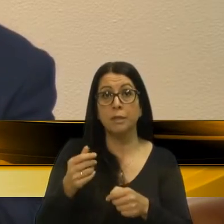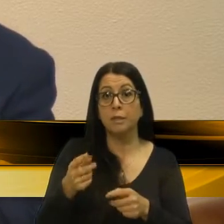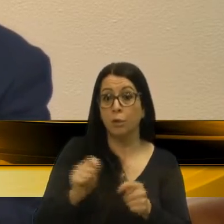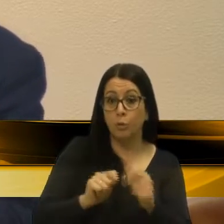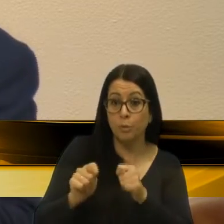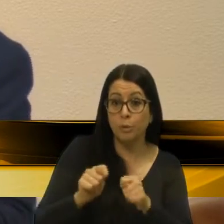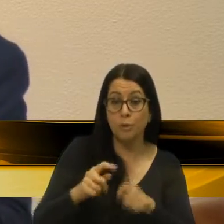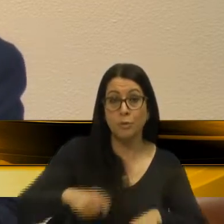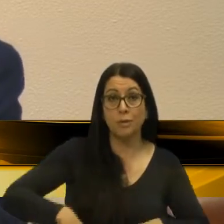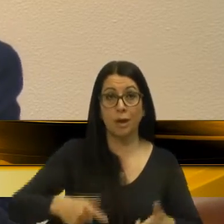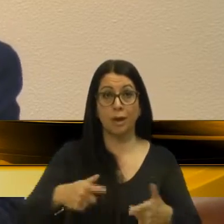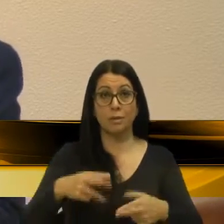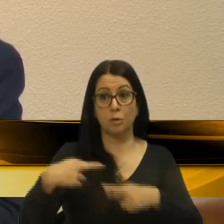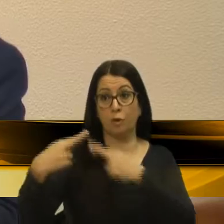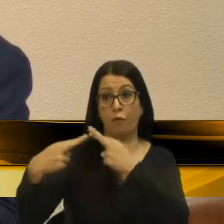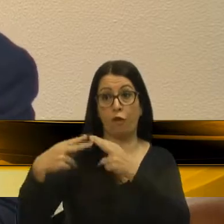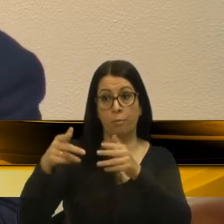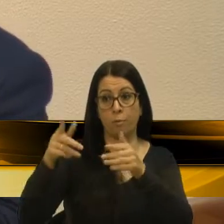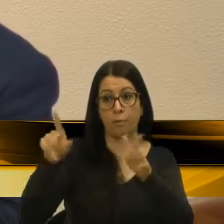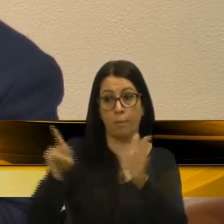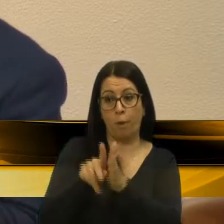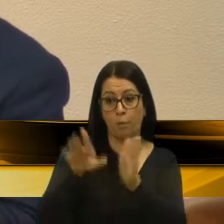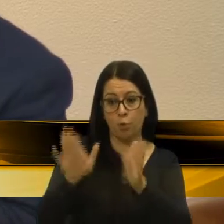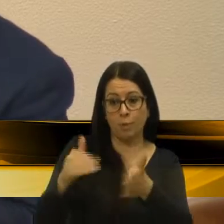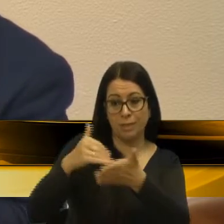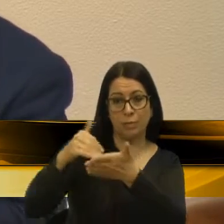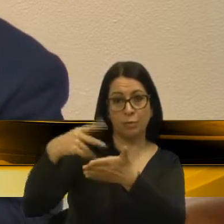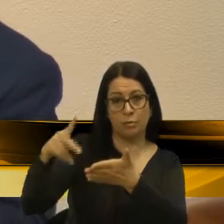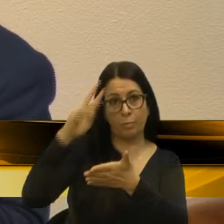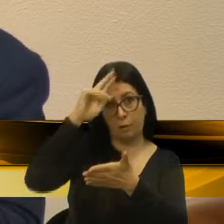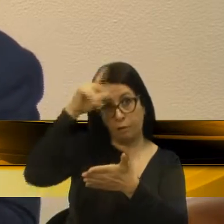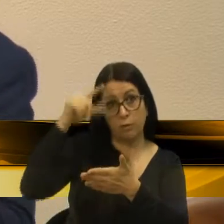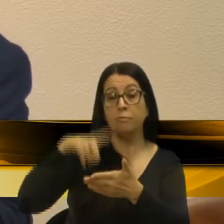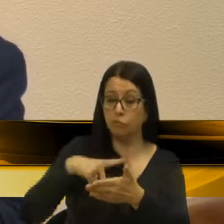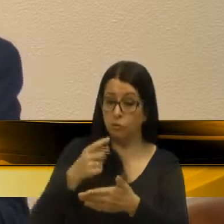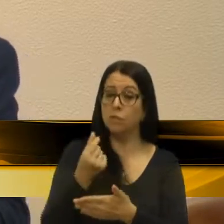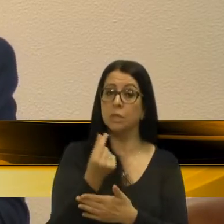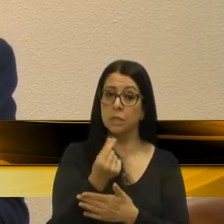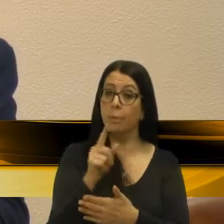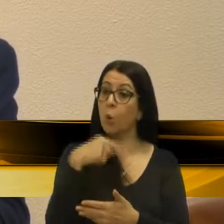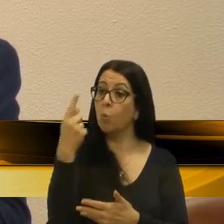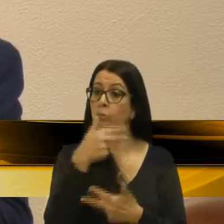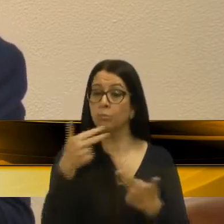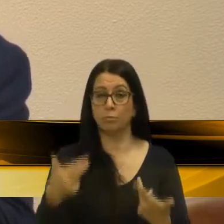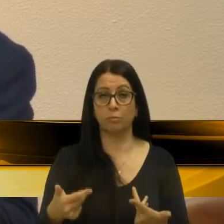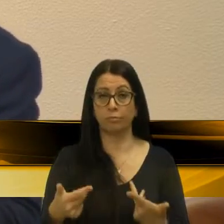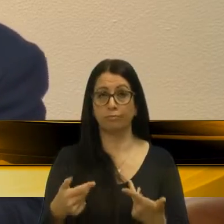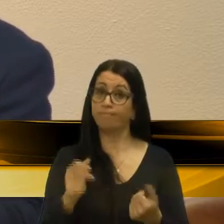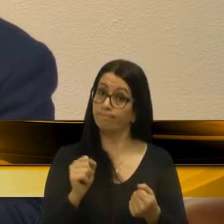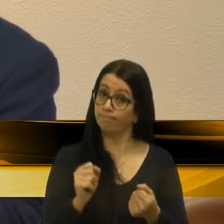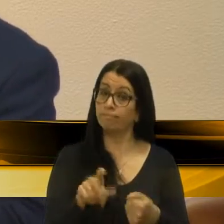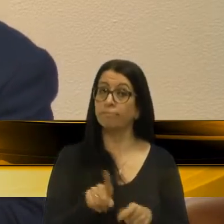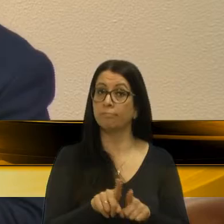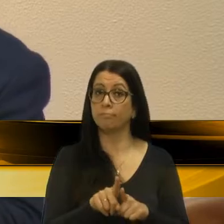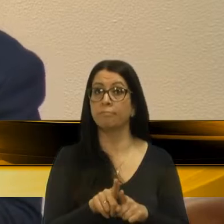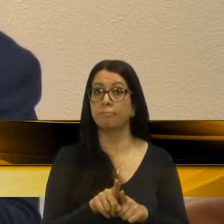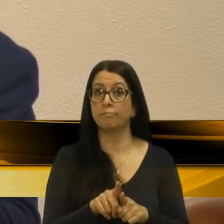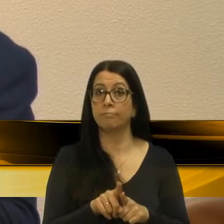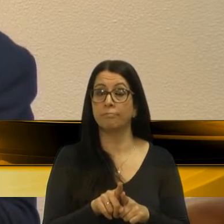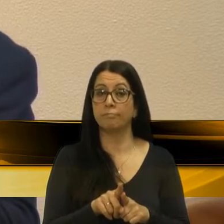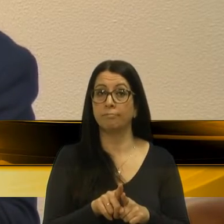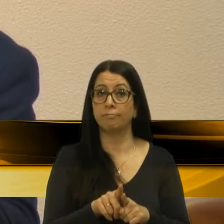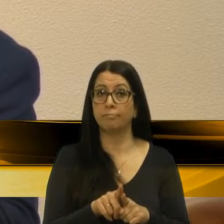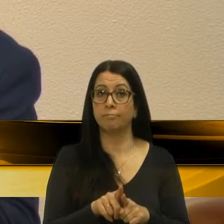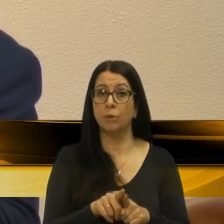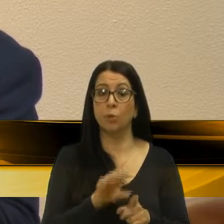gasto que tem na reforma do gabinete do prefeito, provavelmente teria dinheiro para essas outras situações. Poderia até...